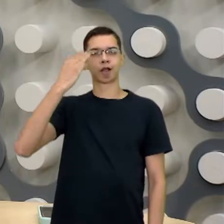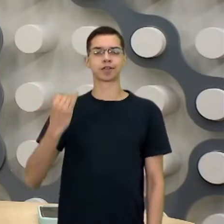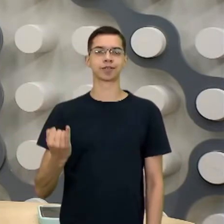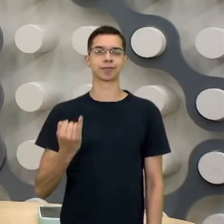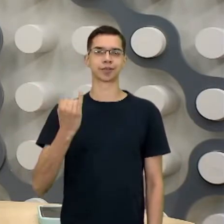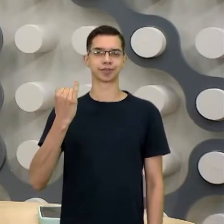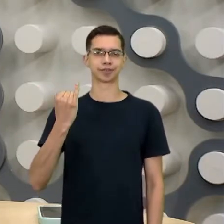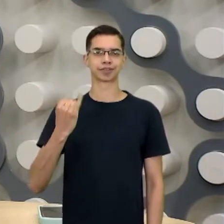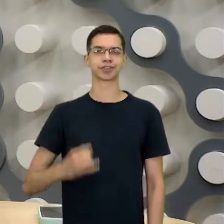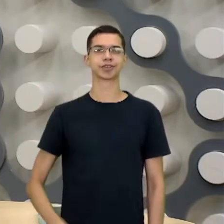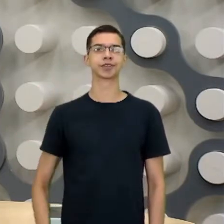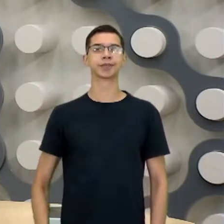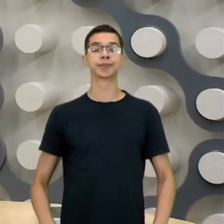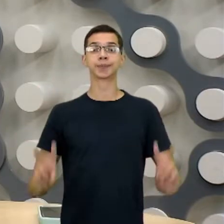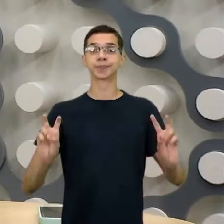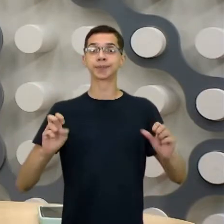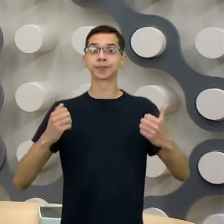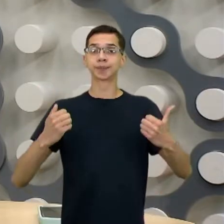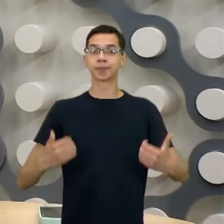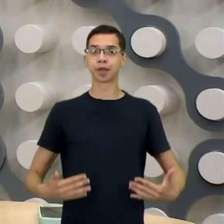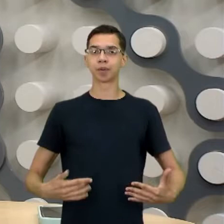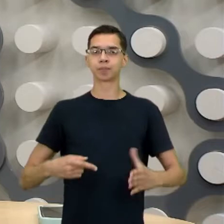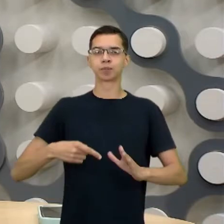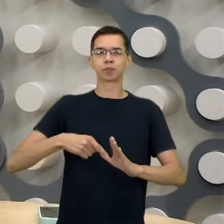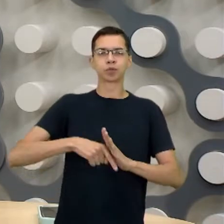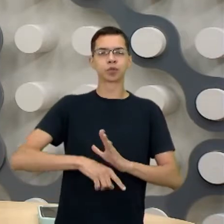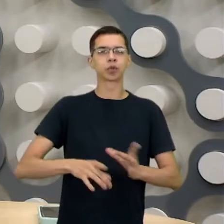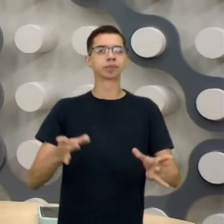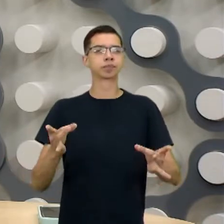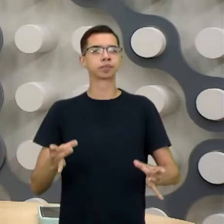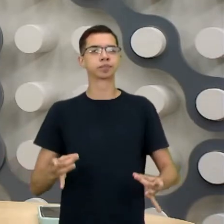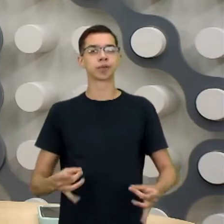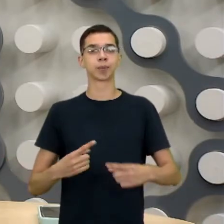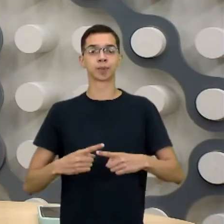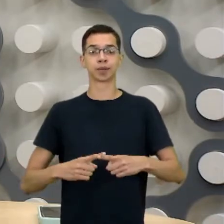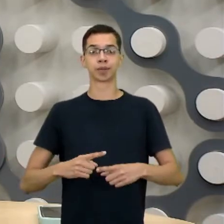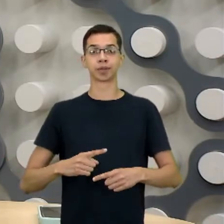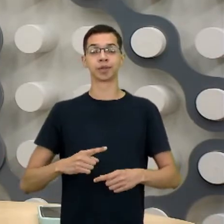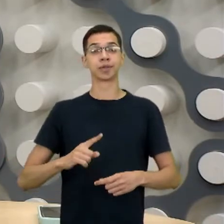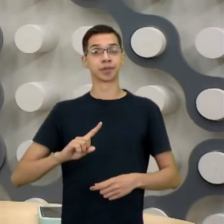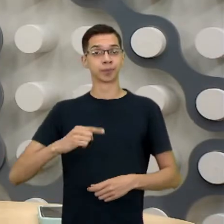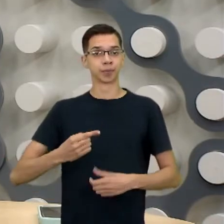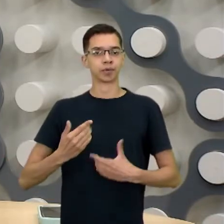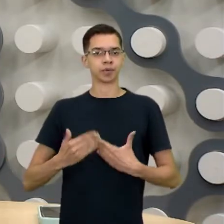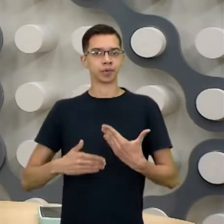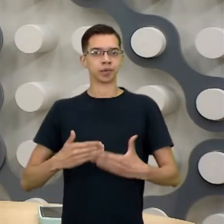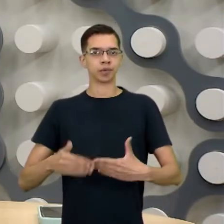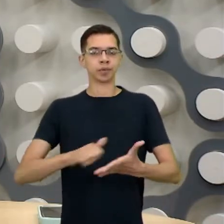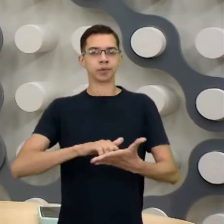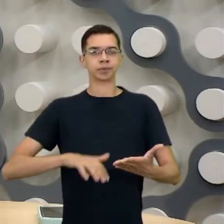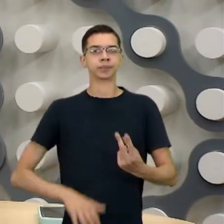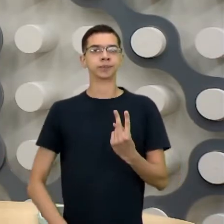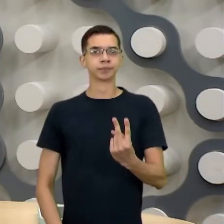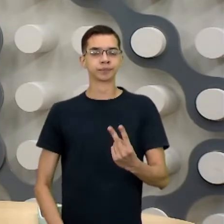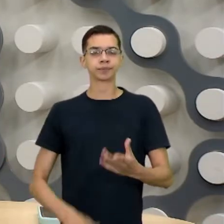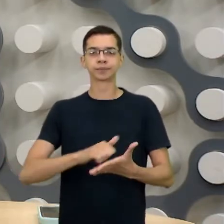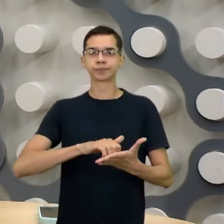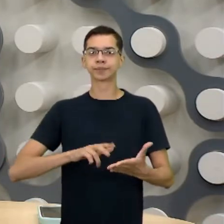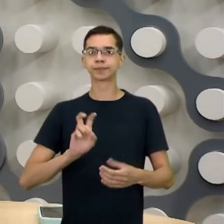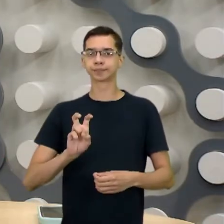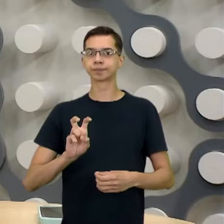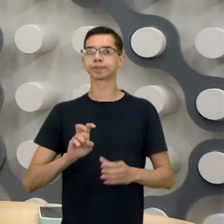o aprofundamento, a unidade, o componente, porque depois vai ter sequências aí, vai ter atividade 2, até atividade 5